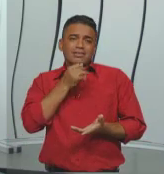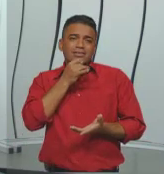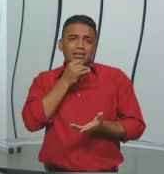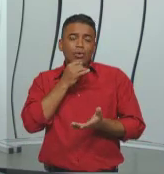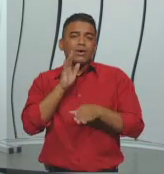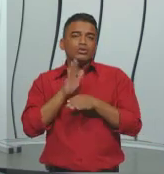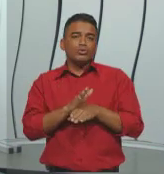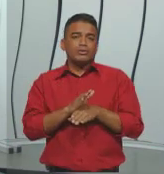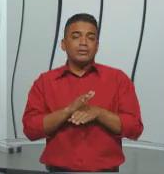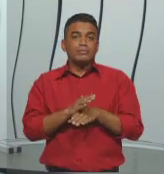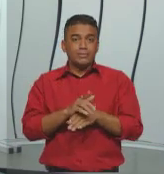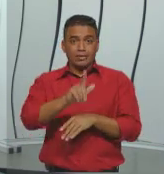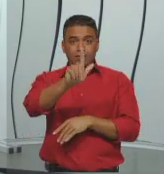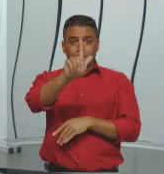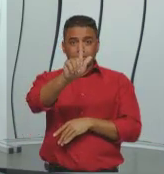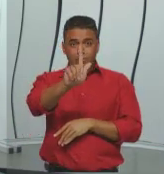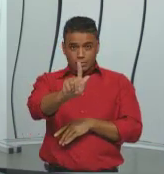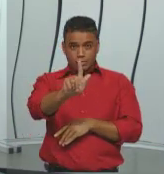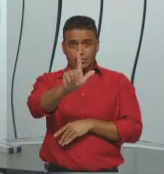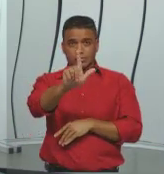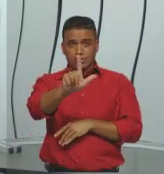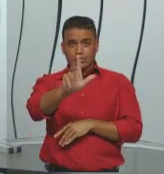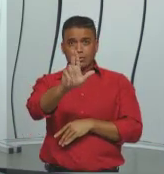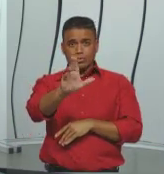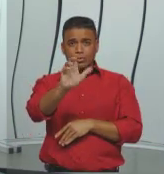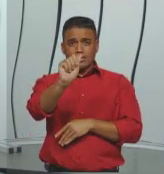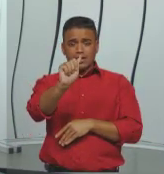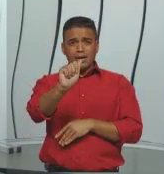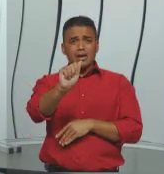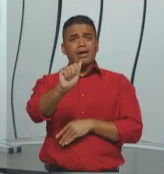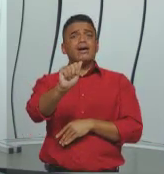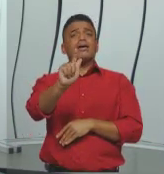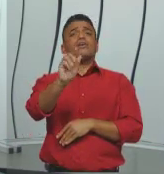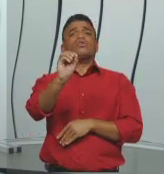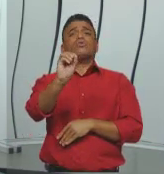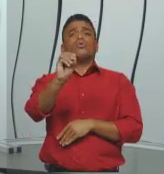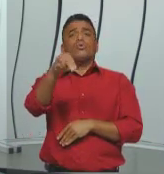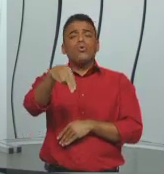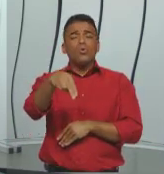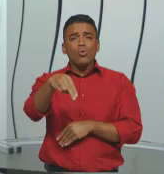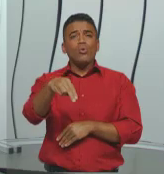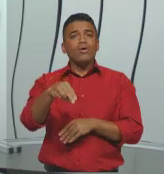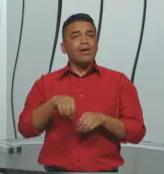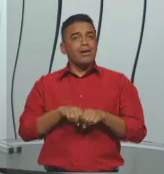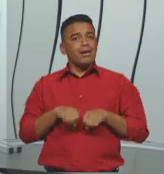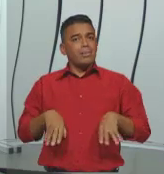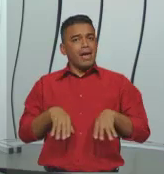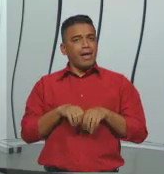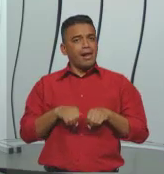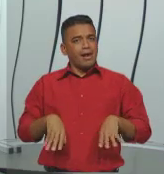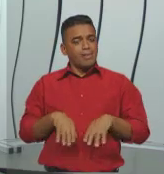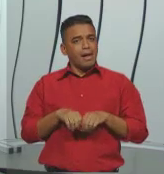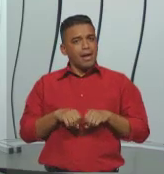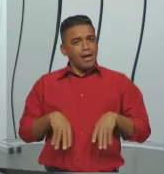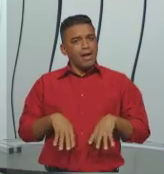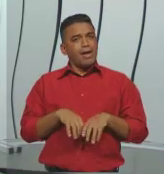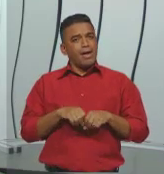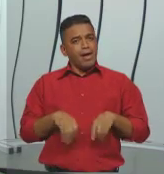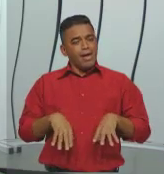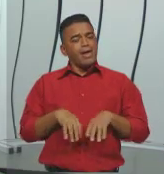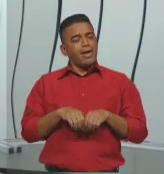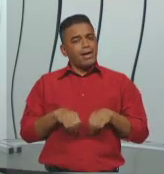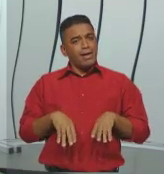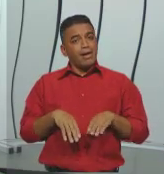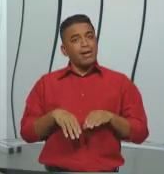o glucagon consegue fazer com que o fígado libere esse aglomerado, formando partículas de glicose novamente, para